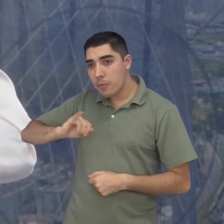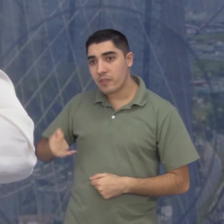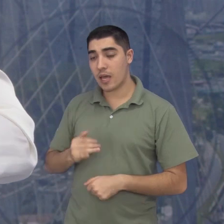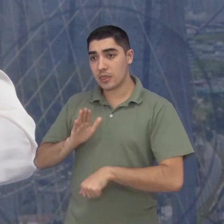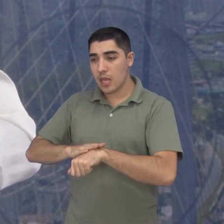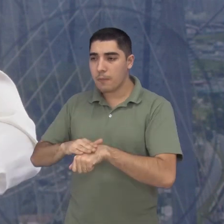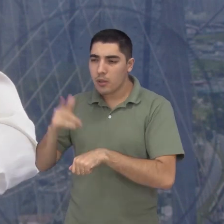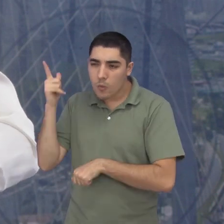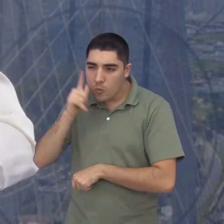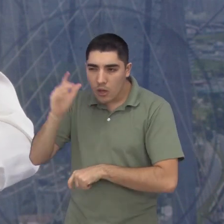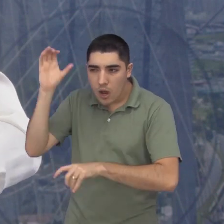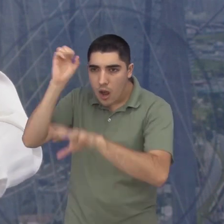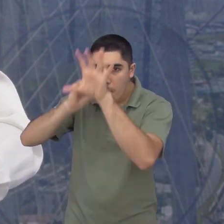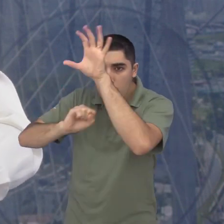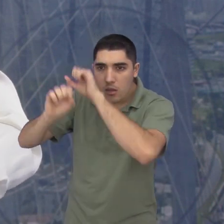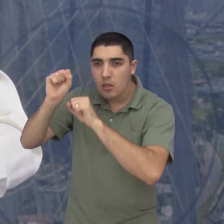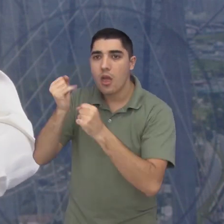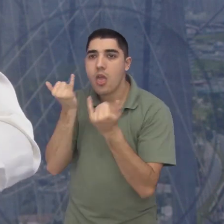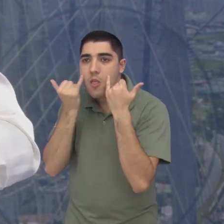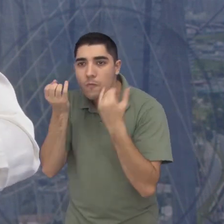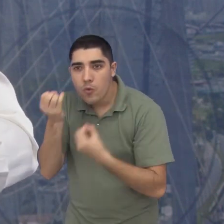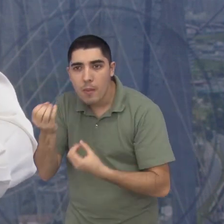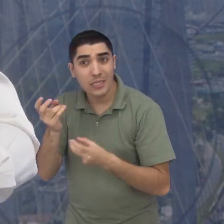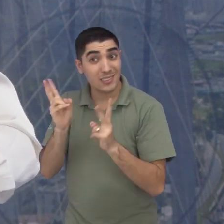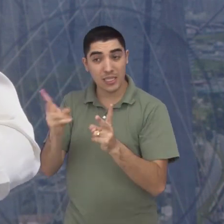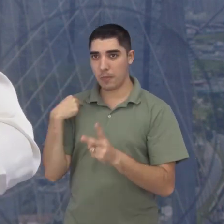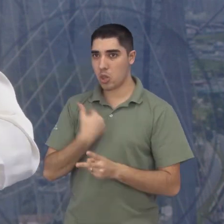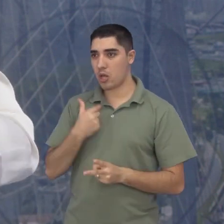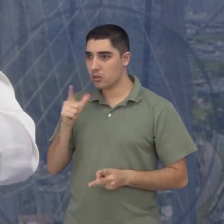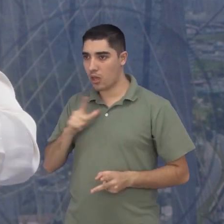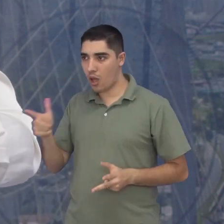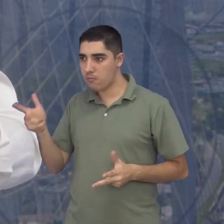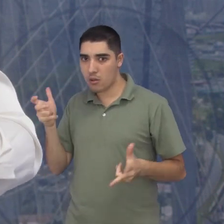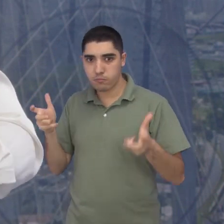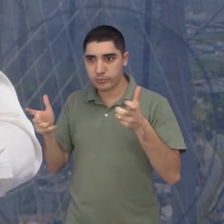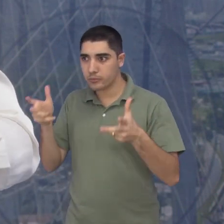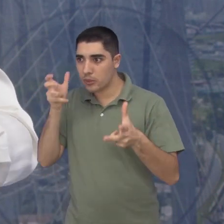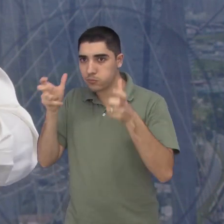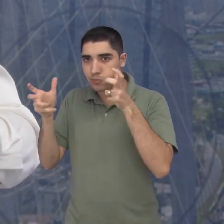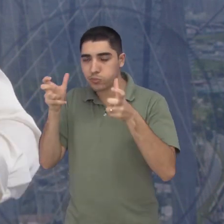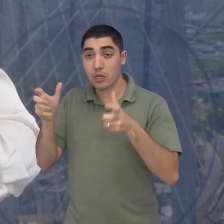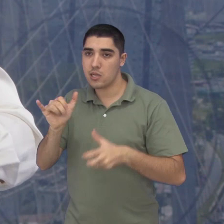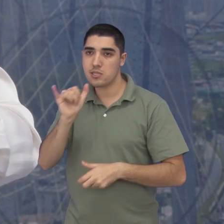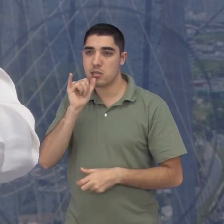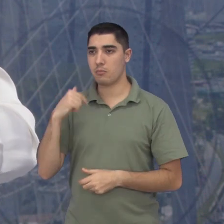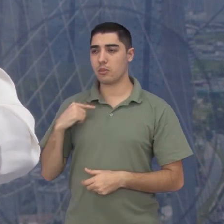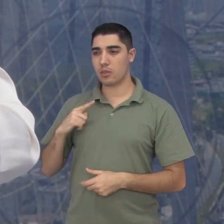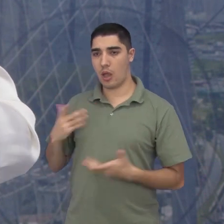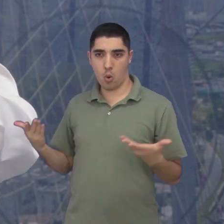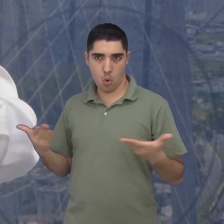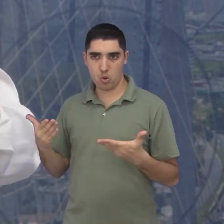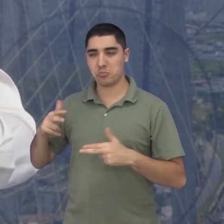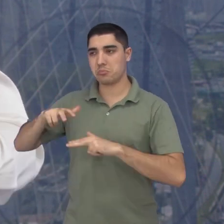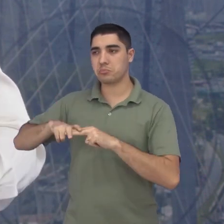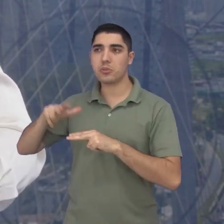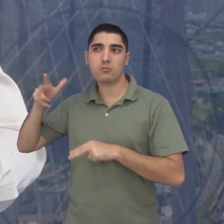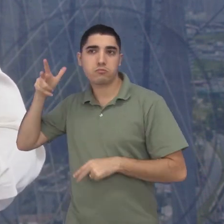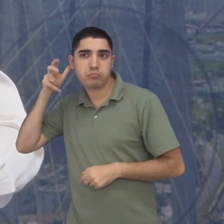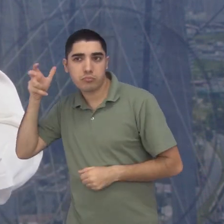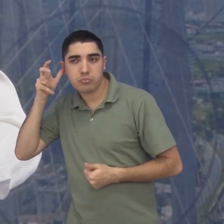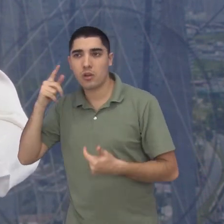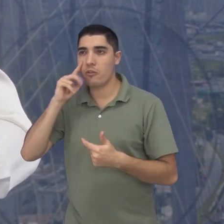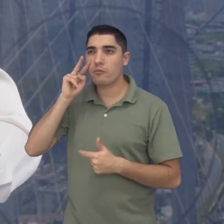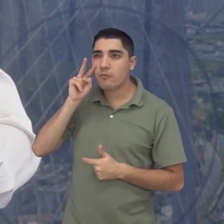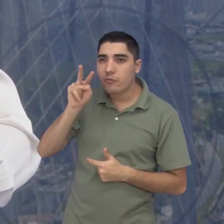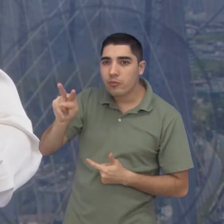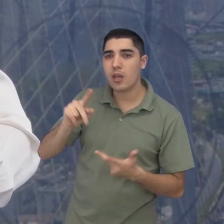nós captamos informações o tempo todo. A gente está aqui conversando, né? Eu estou captando som, imagem, timbre de